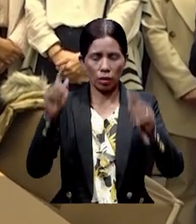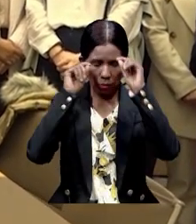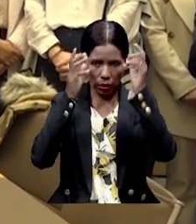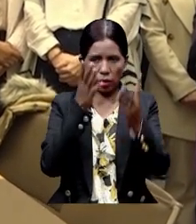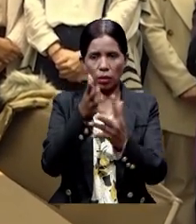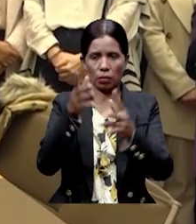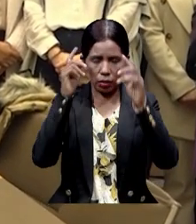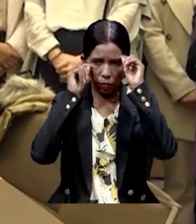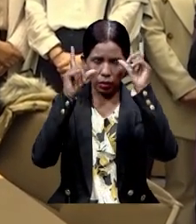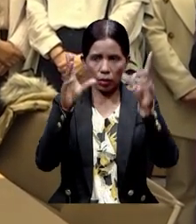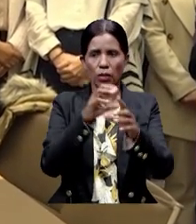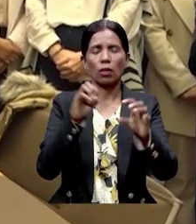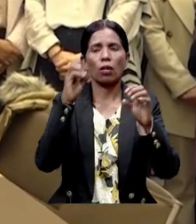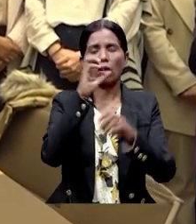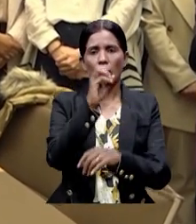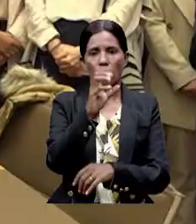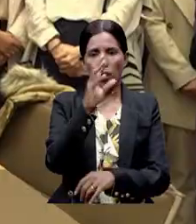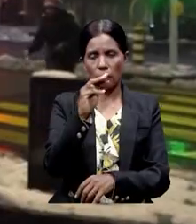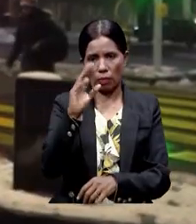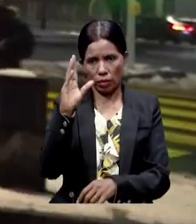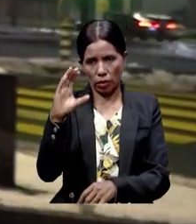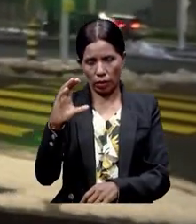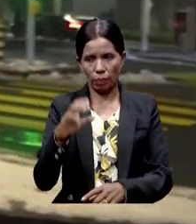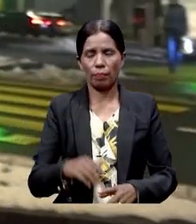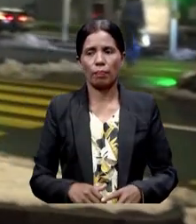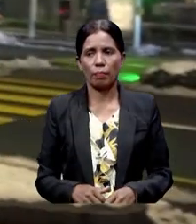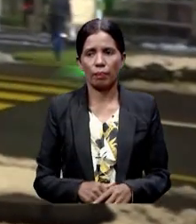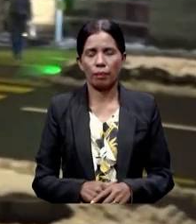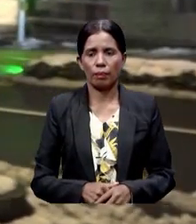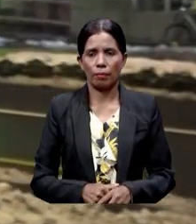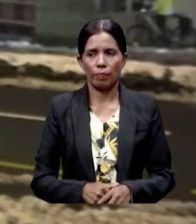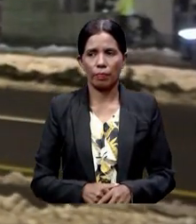adesão para a Organização Mundial do Comércio. Agostinho da Costa, Ziemen.